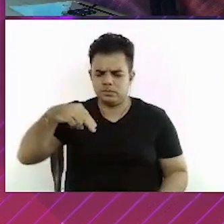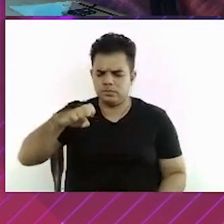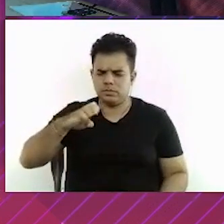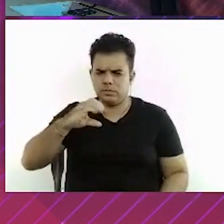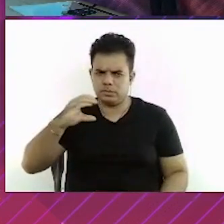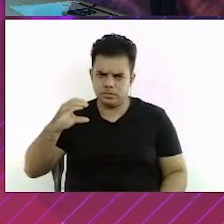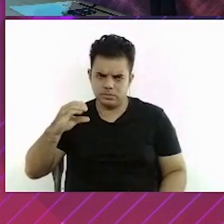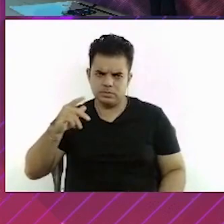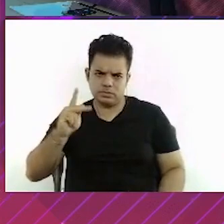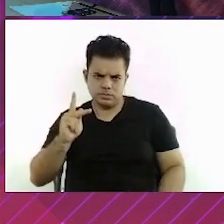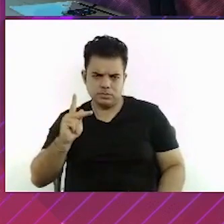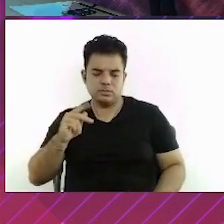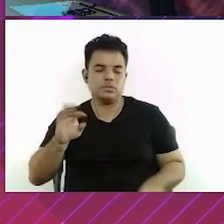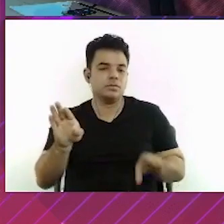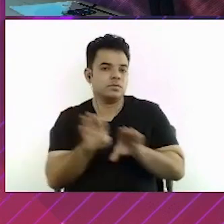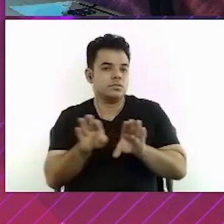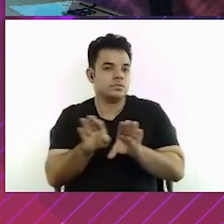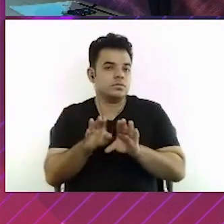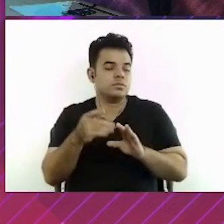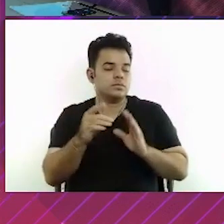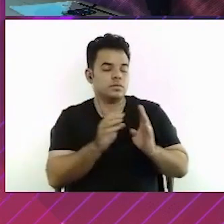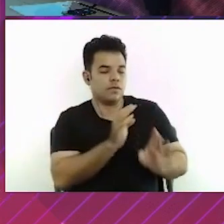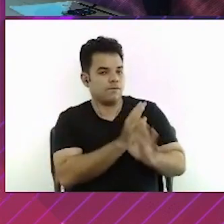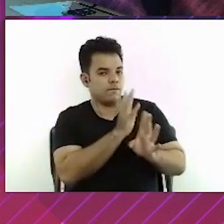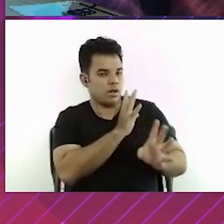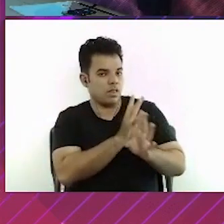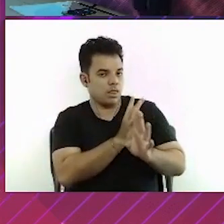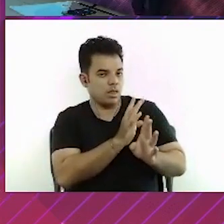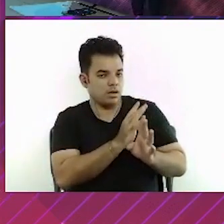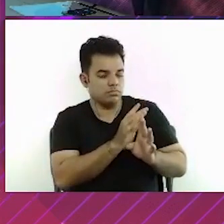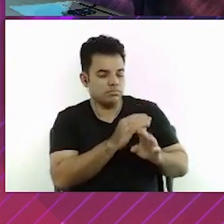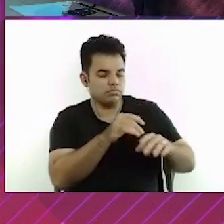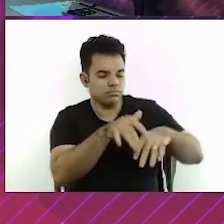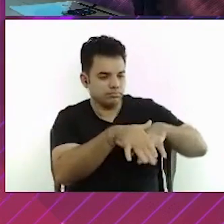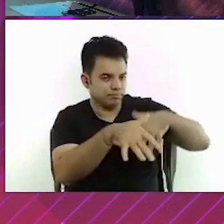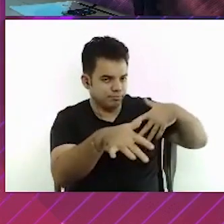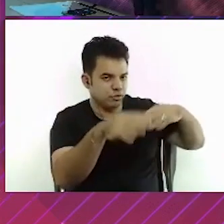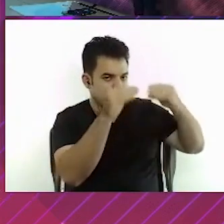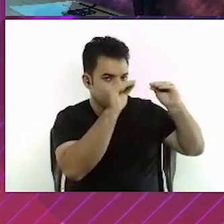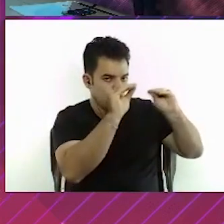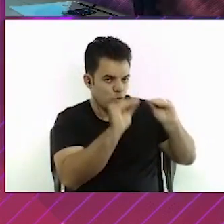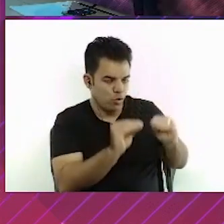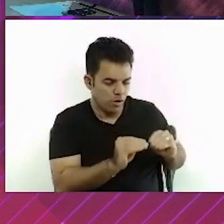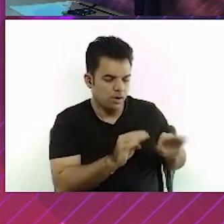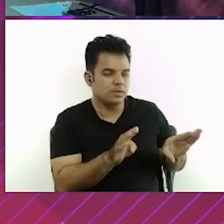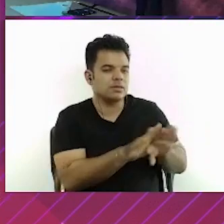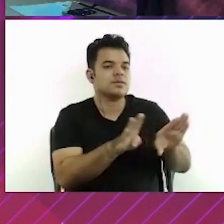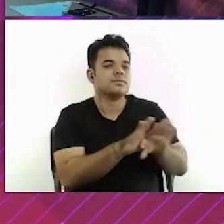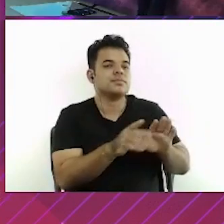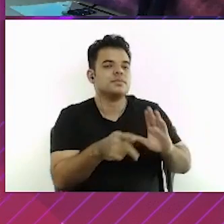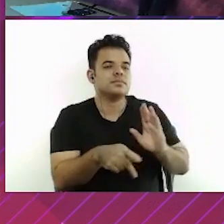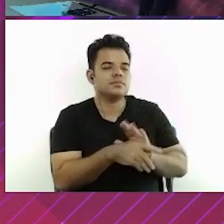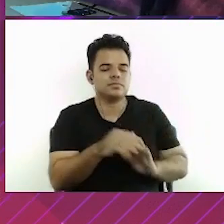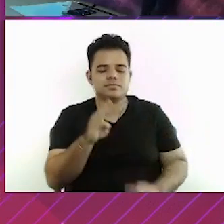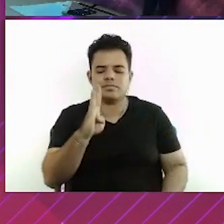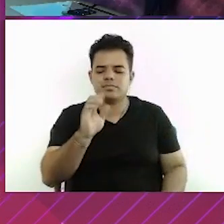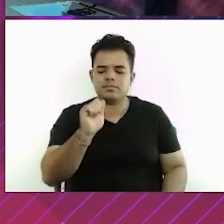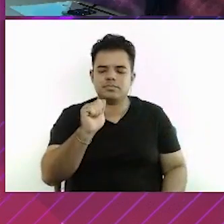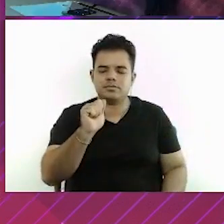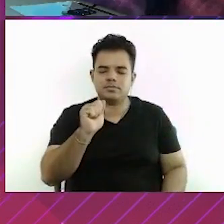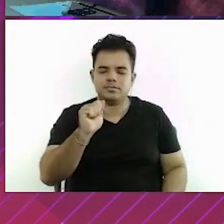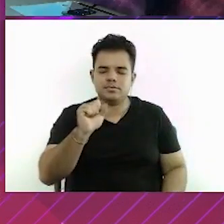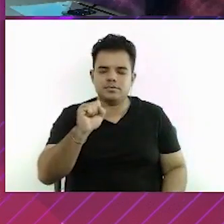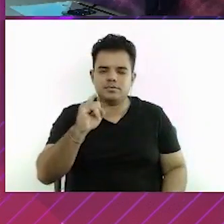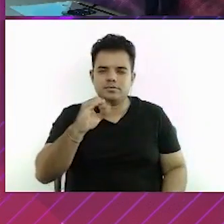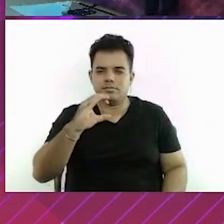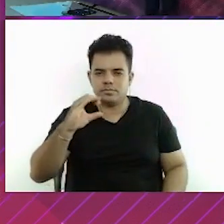broker reenfileirar essa mensagem, e vai ser bem semelhante ao que a gente viu até aqui. Manda um basic NEC, número da